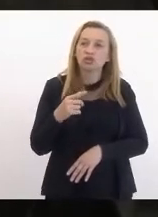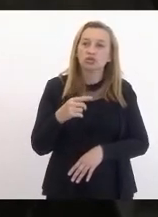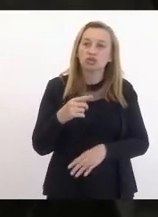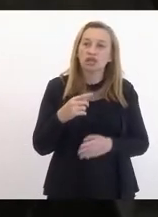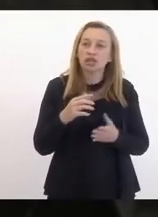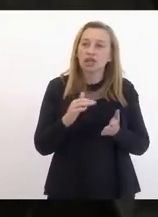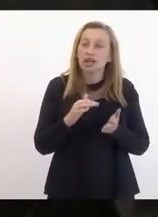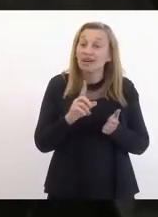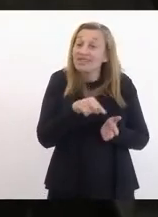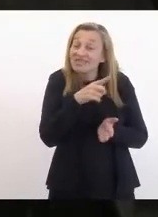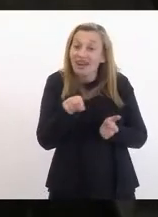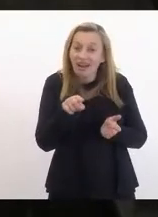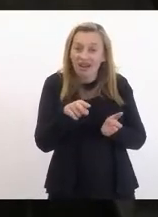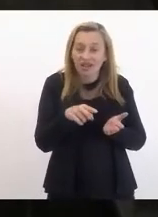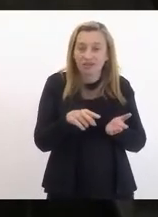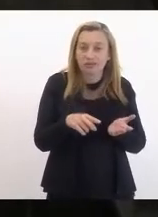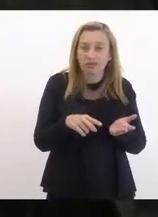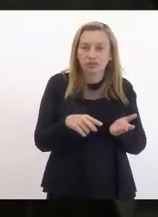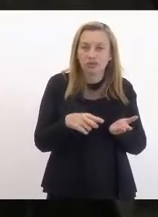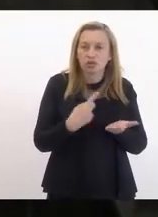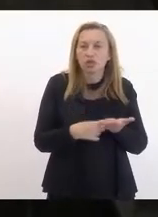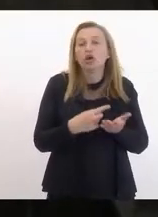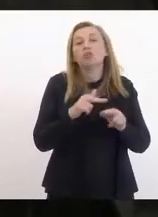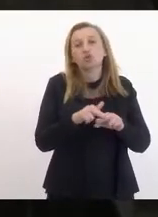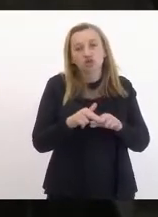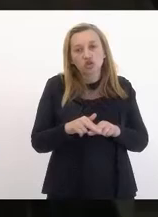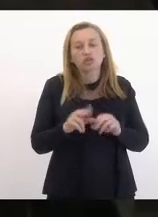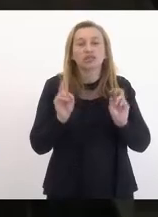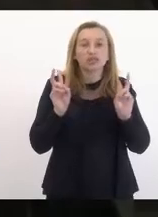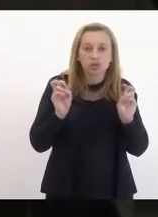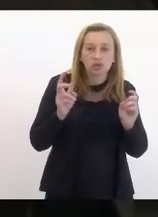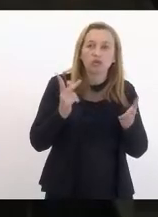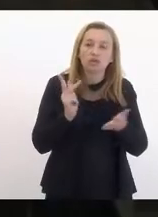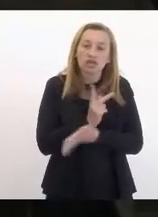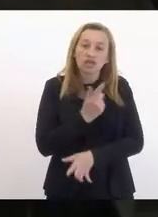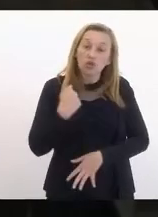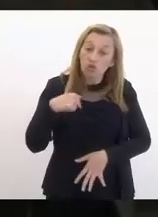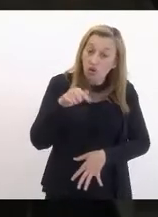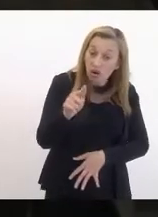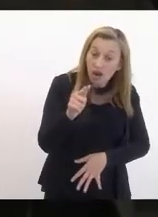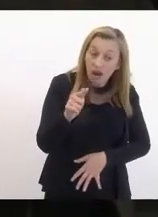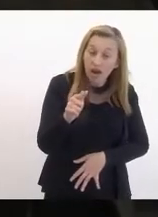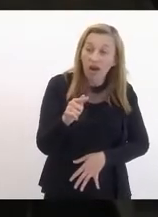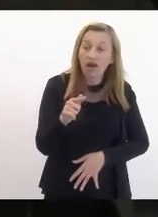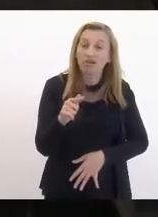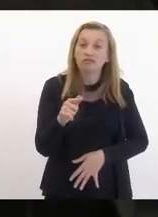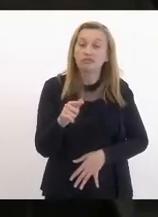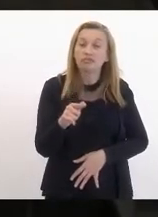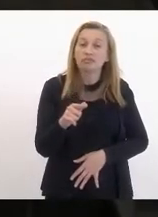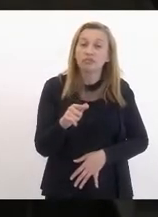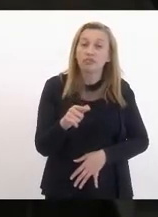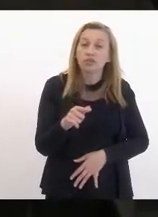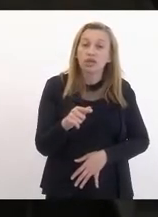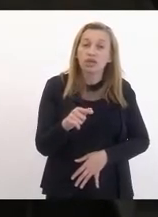agenda por causa dessa ocorrência. Eu passei por lá, fiz questão de ir, é claro.